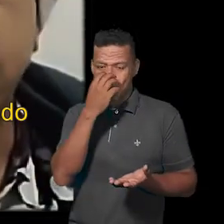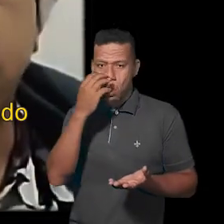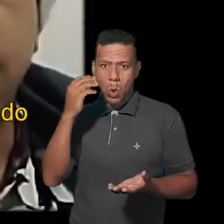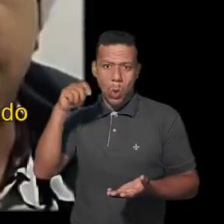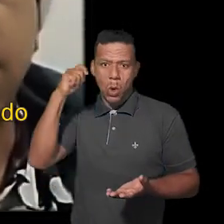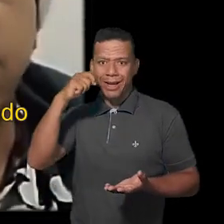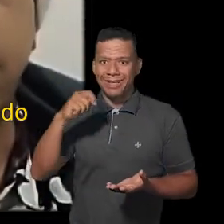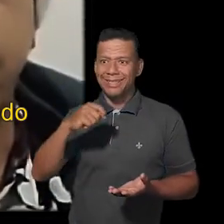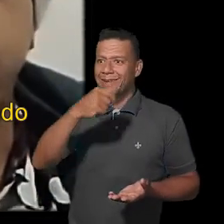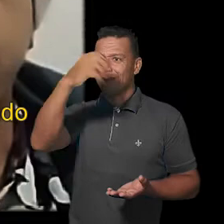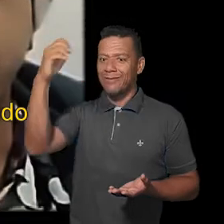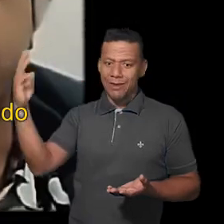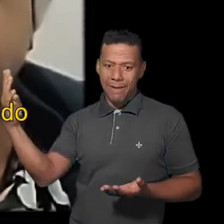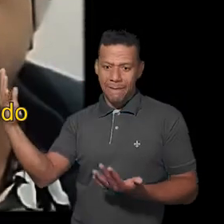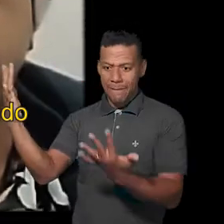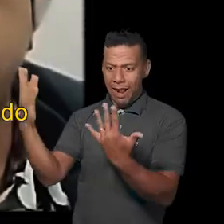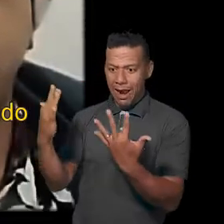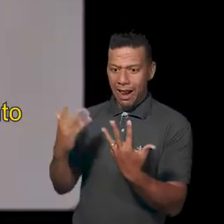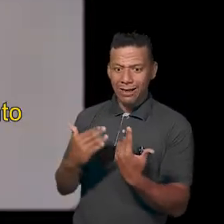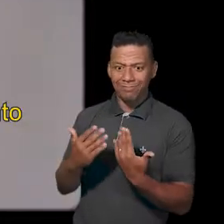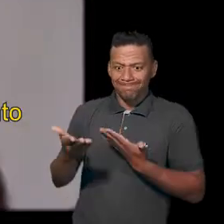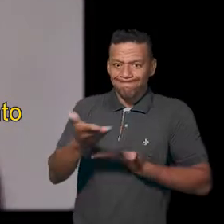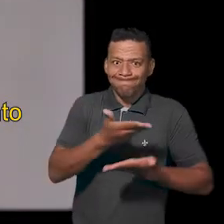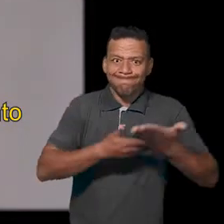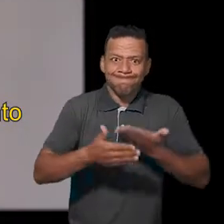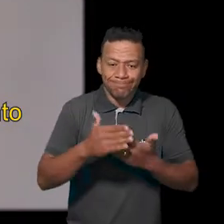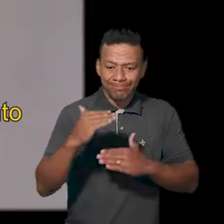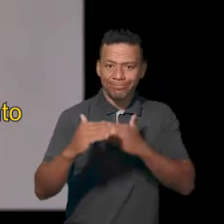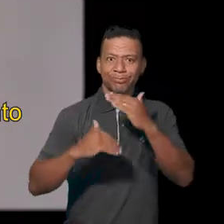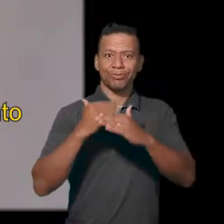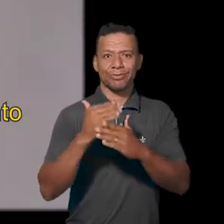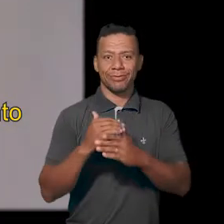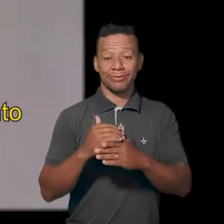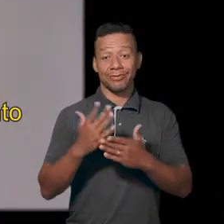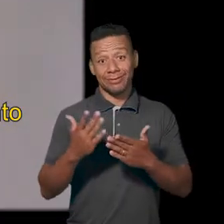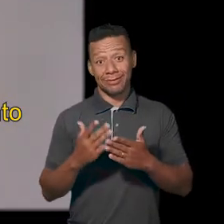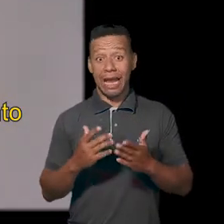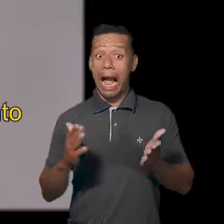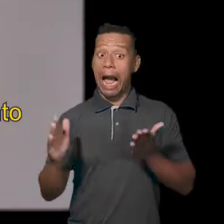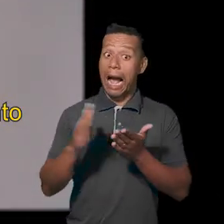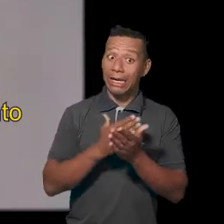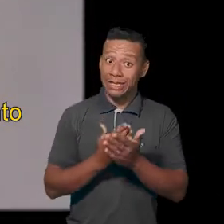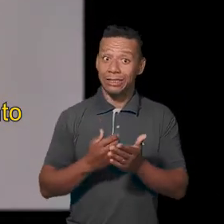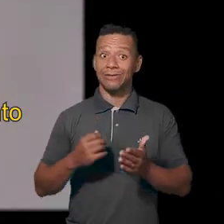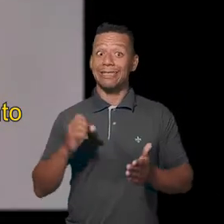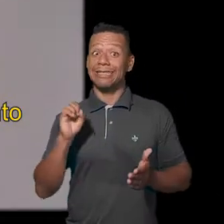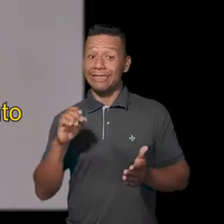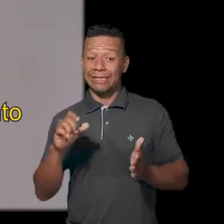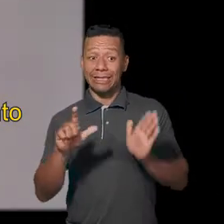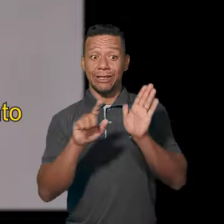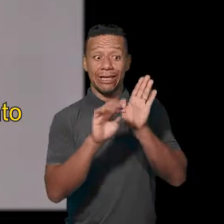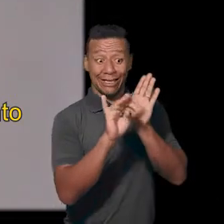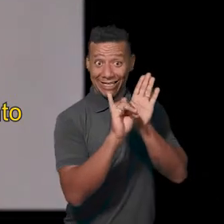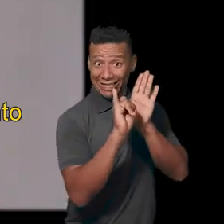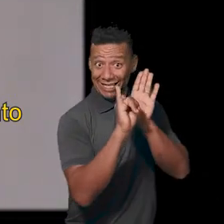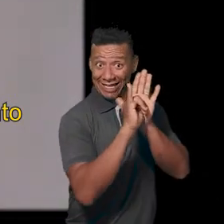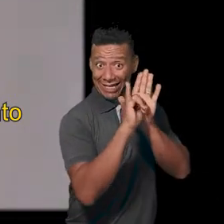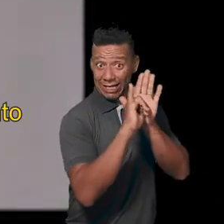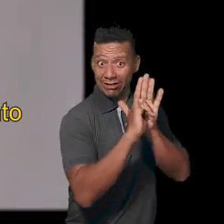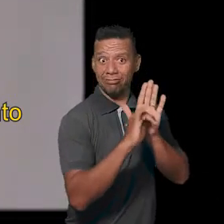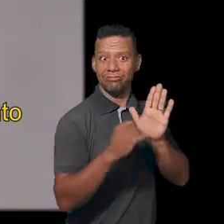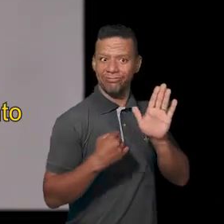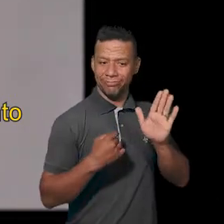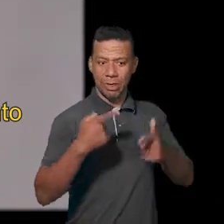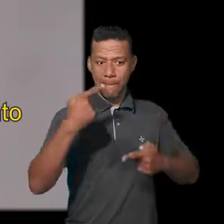muito mais a nossa arte, né, muito mais o circo. Se a gente tivesse mais editais, mais investimento municipal em